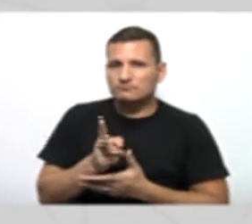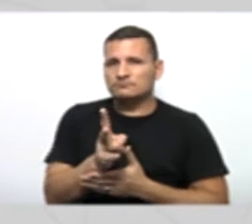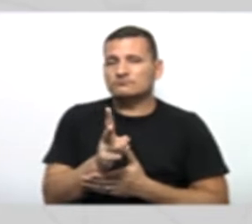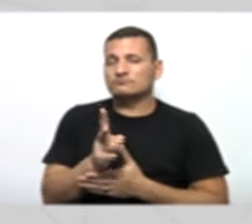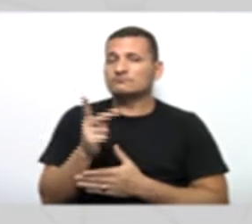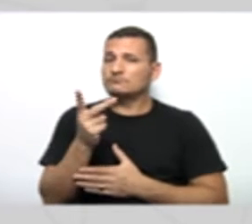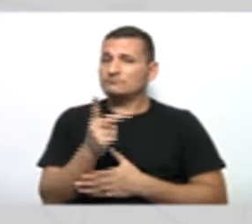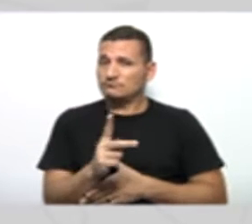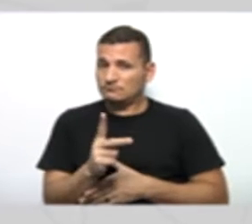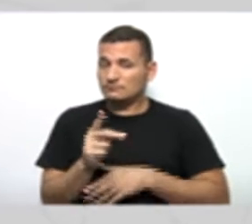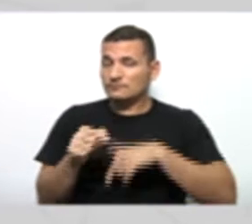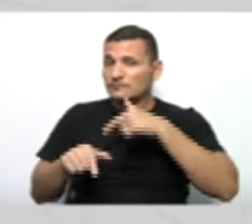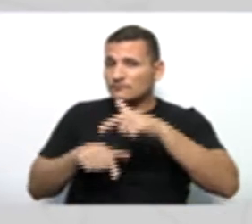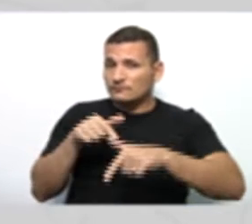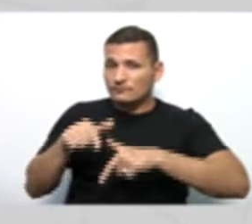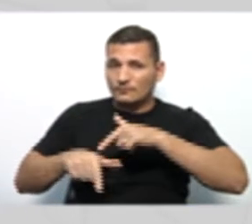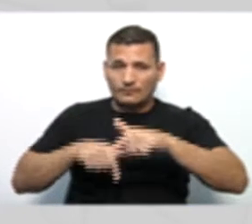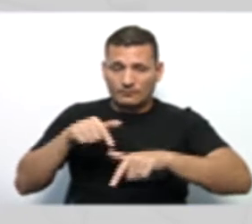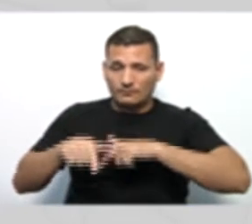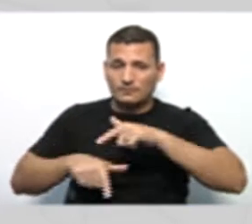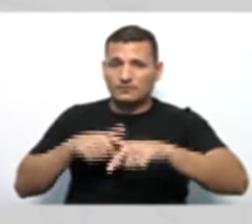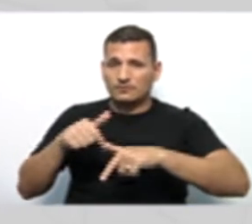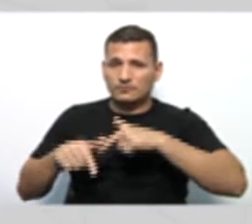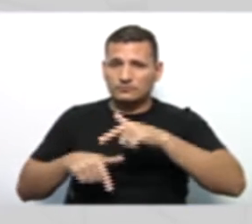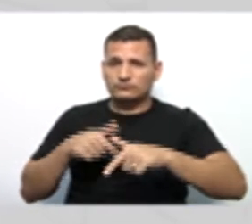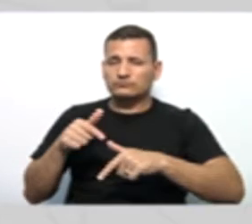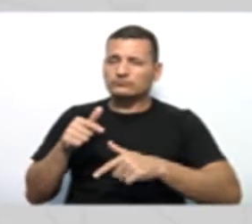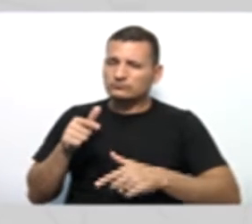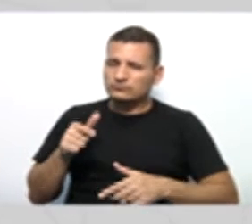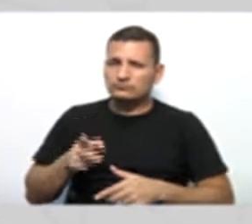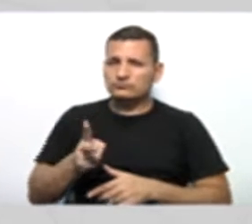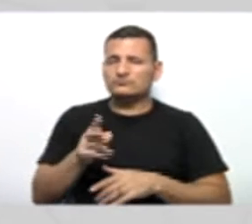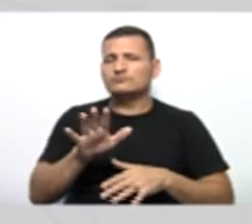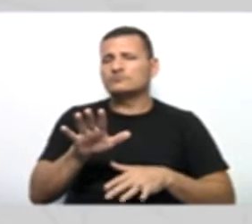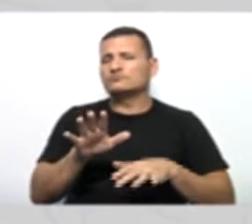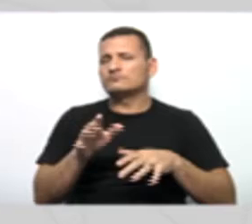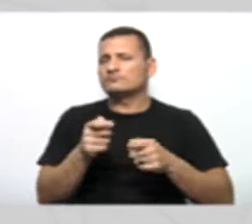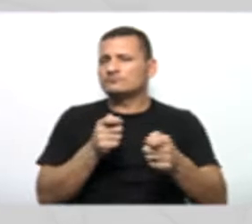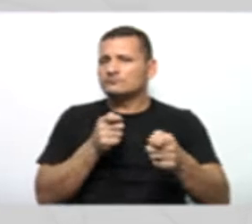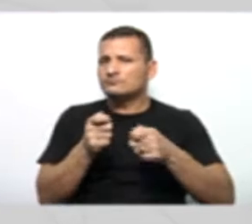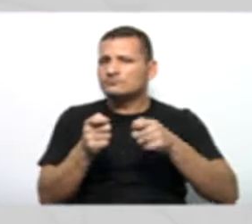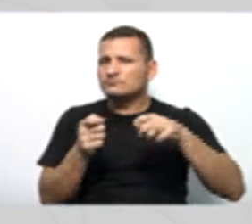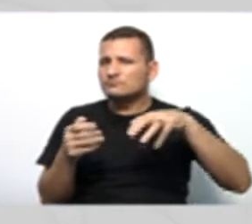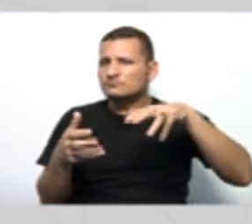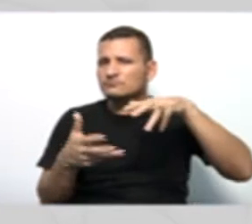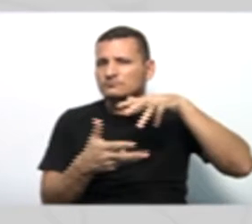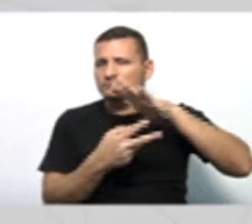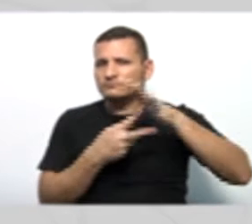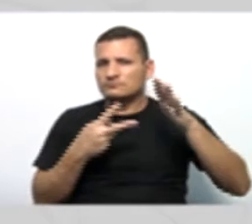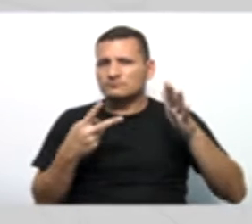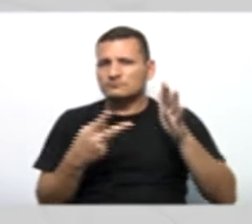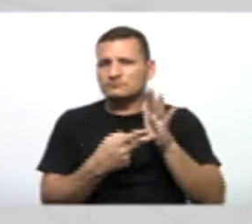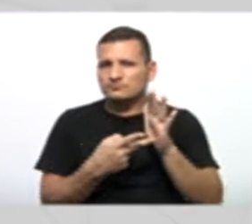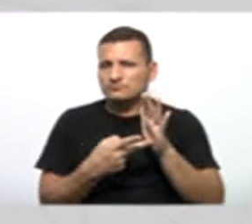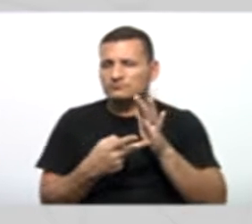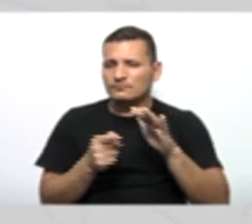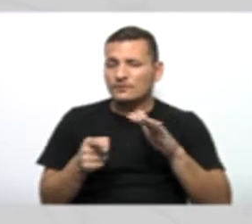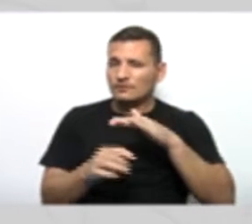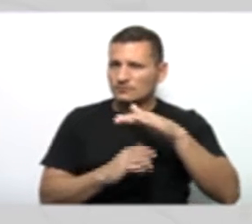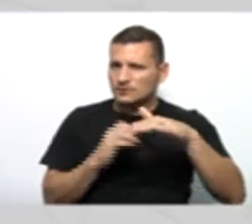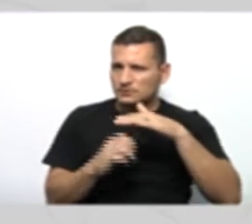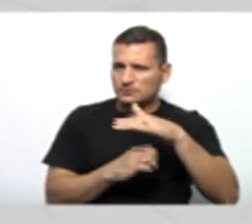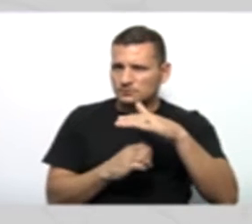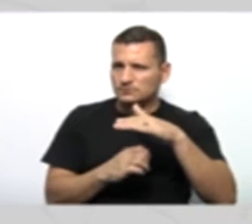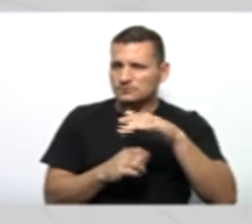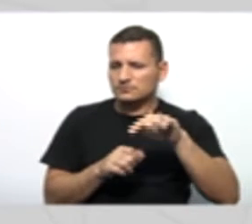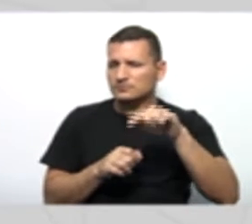suas atividades. Então, a sustentabilidade significa que uma empresa, uma organização vai conseguir